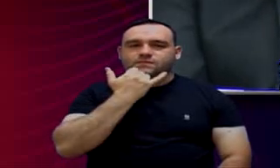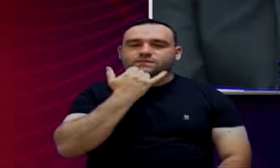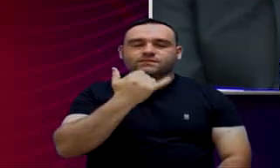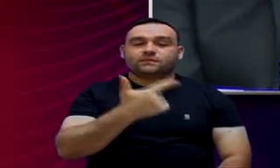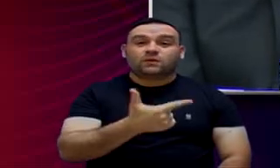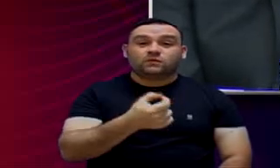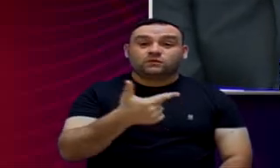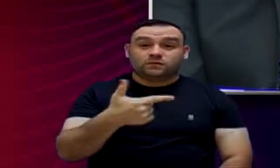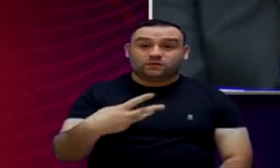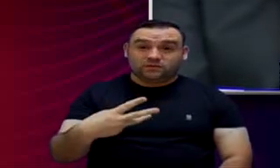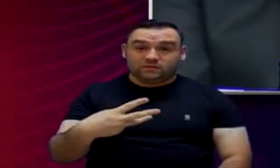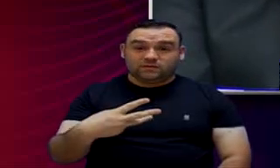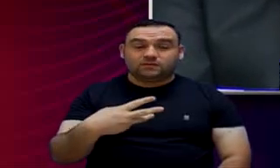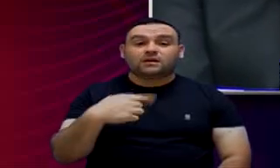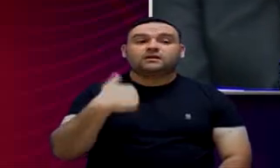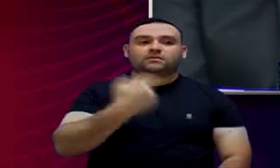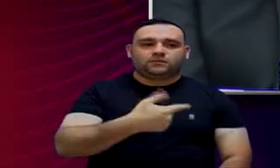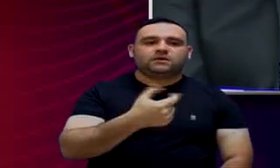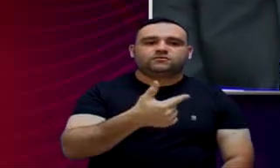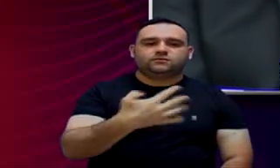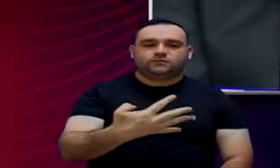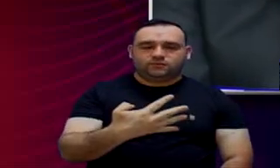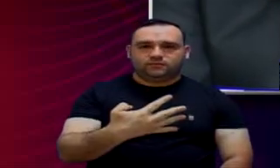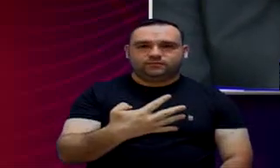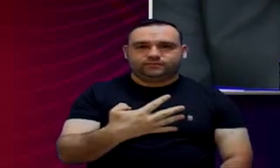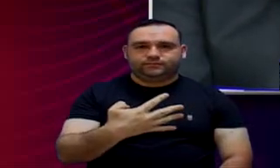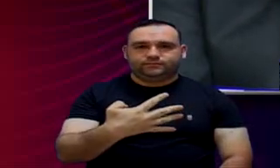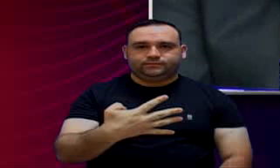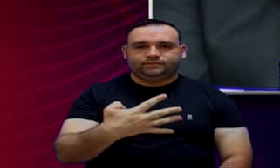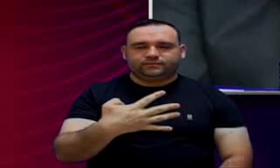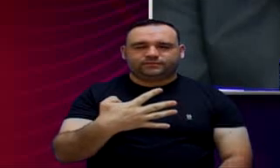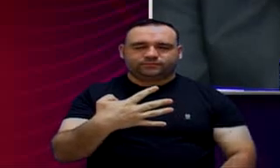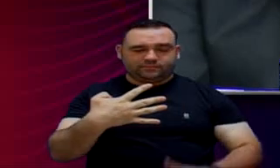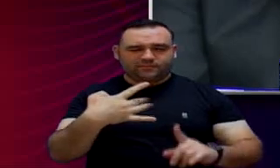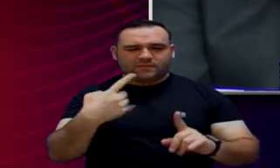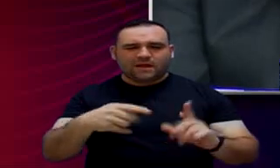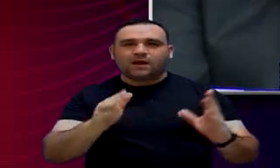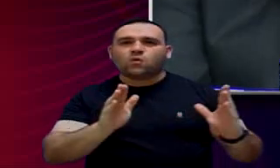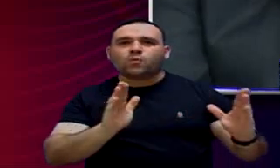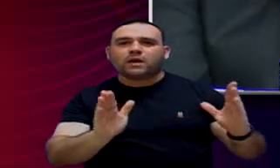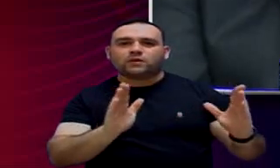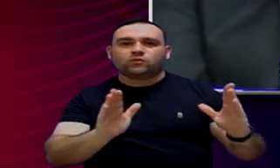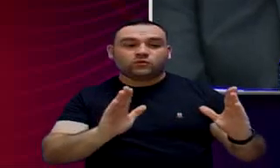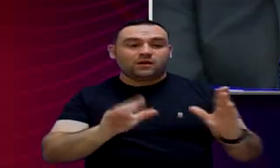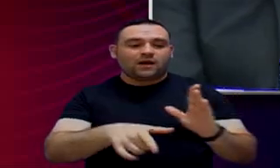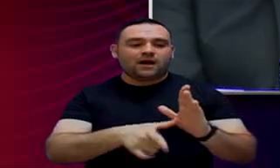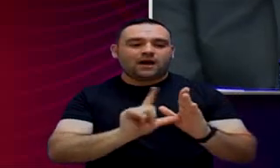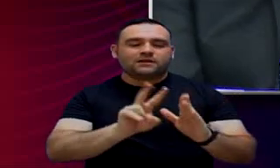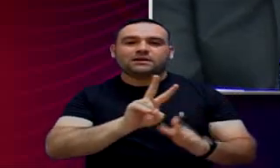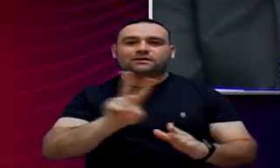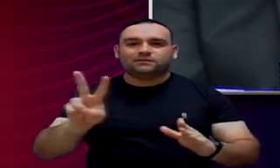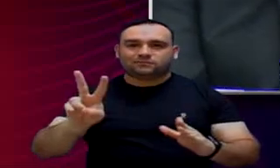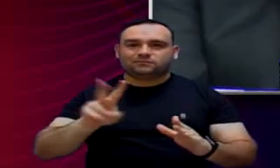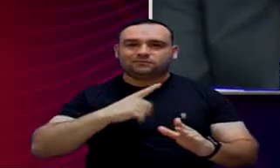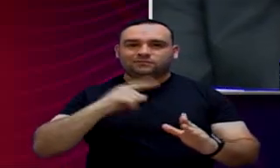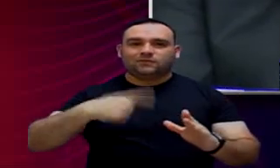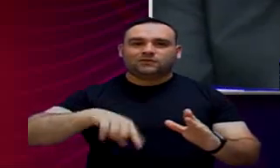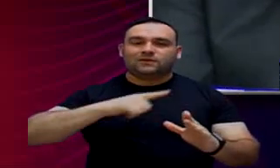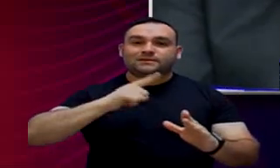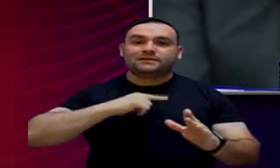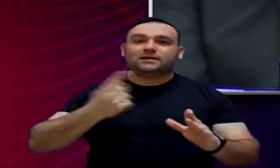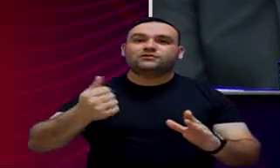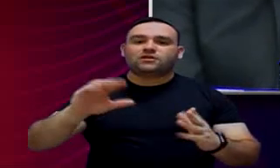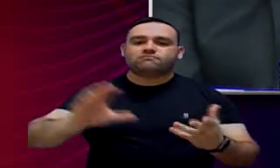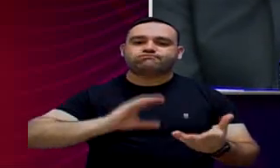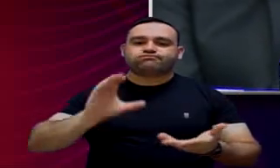descobri 2023 e 2024 interessante que é bem no período pré-leitoral eleitoral que a gente tem mais